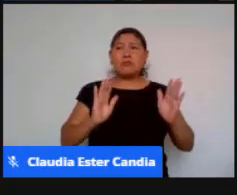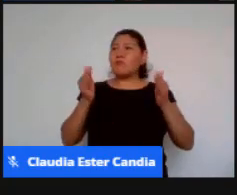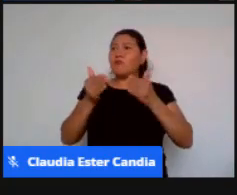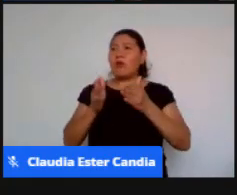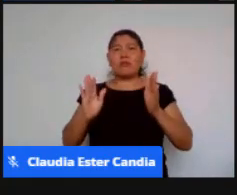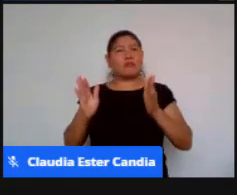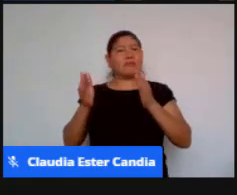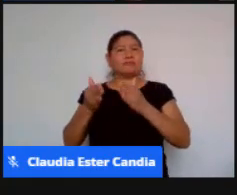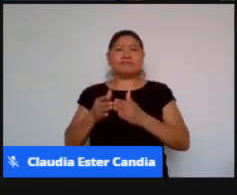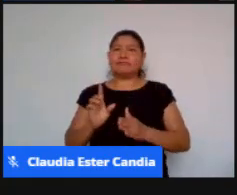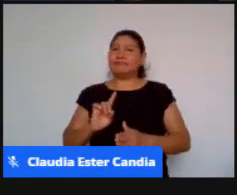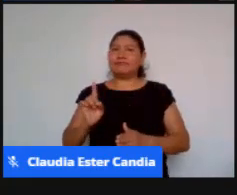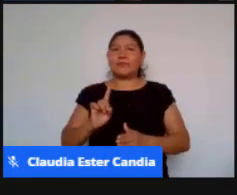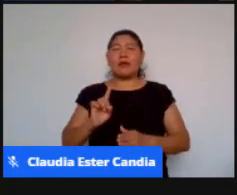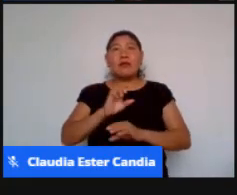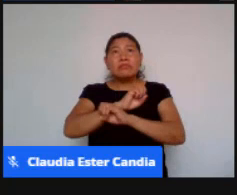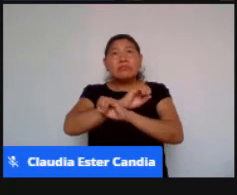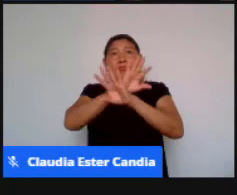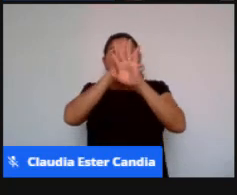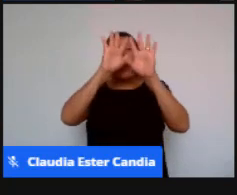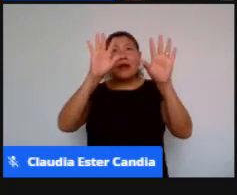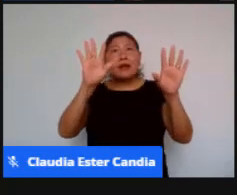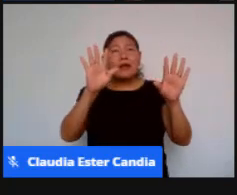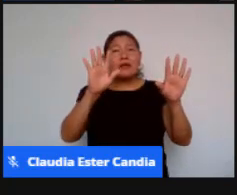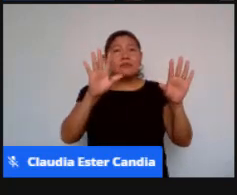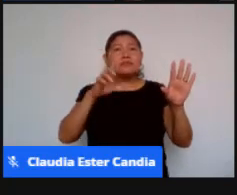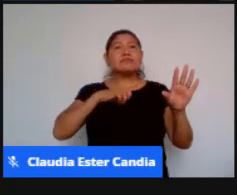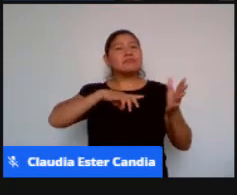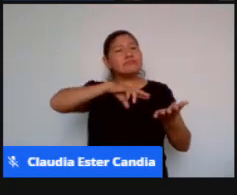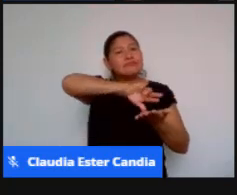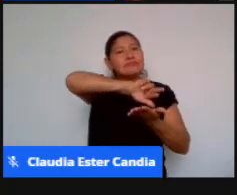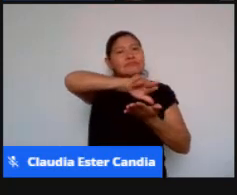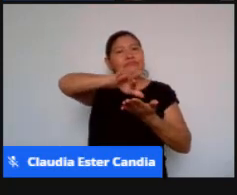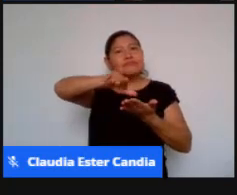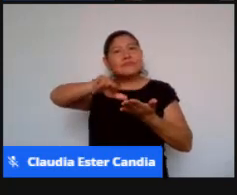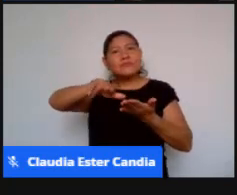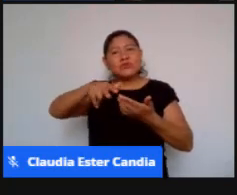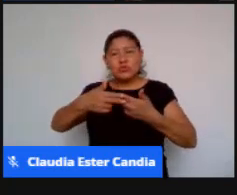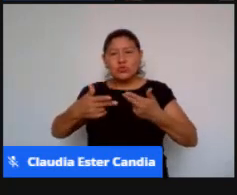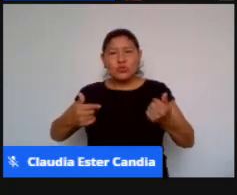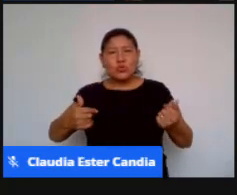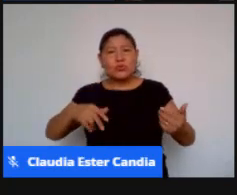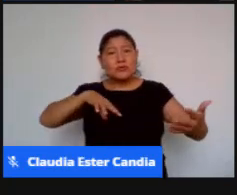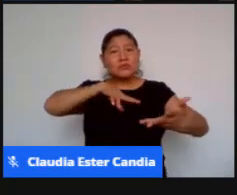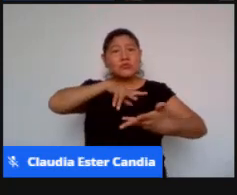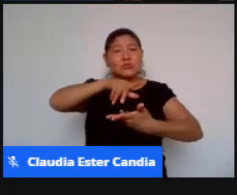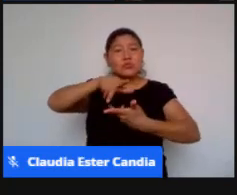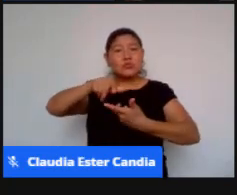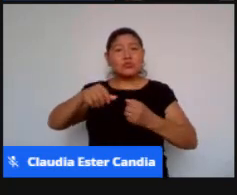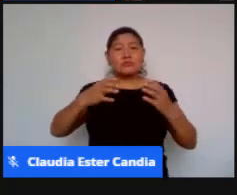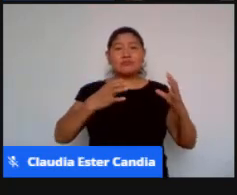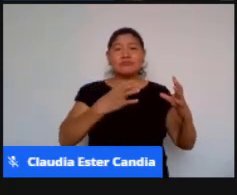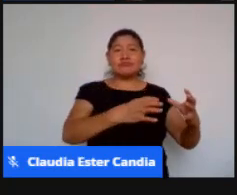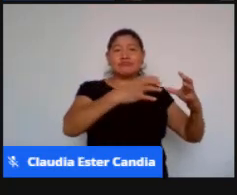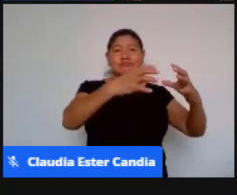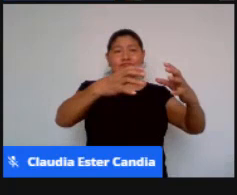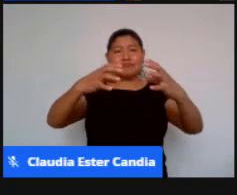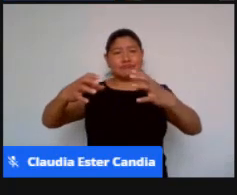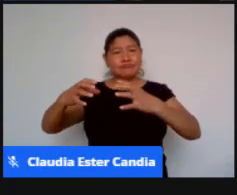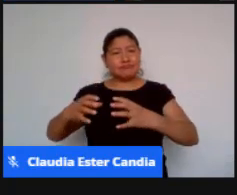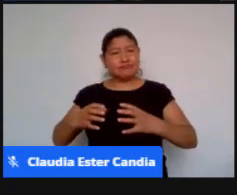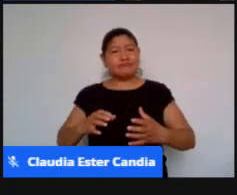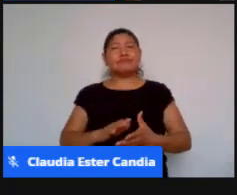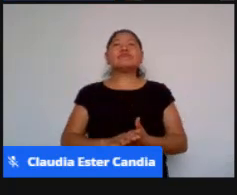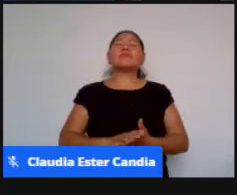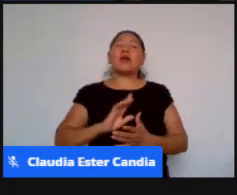localização, mas é que ele entenda como as coisas estão dispostas, como elas estão no mundo. E aí nós trazemos uma novidade, que é para fazer